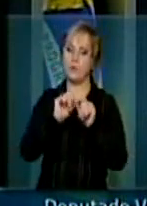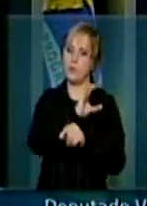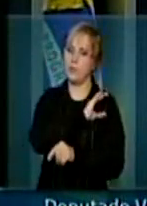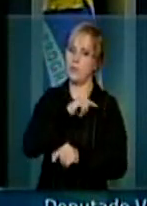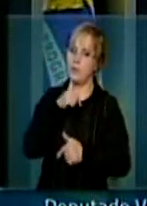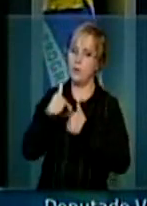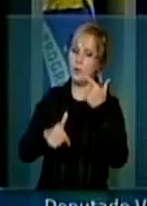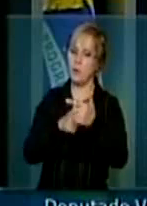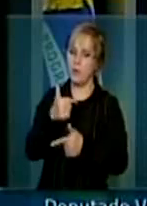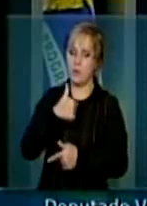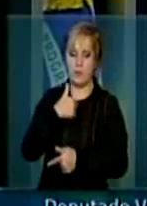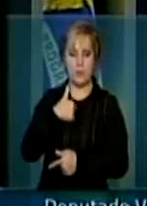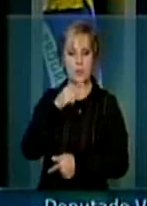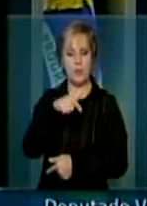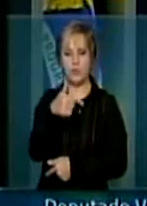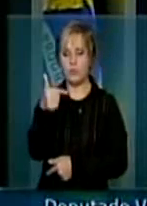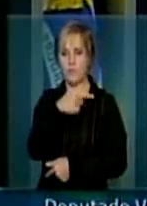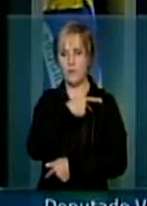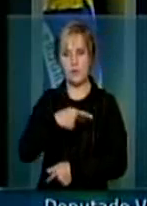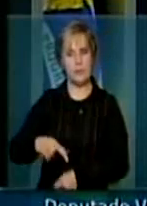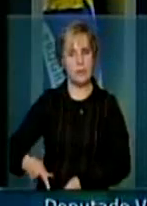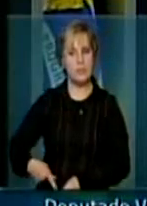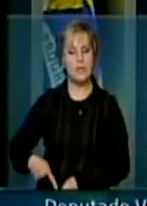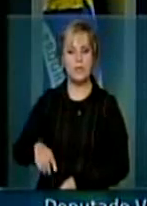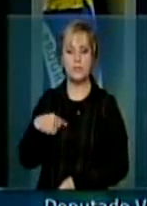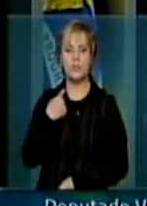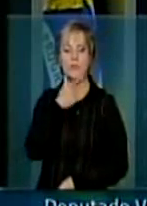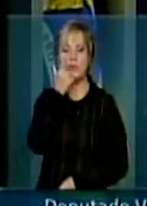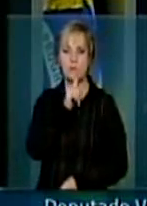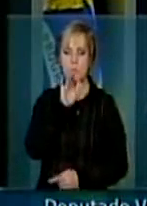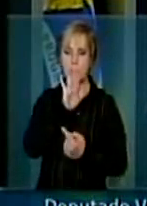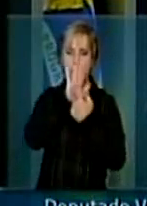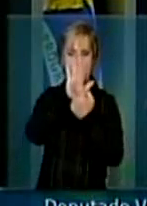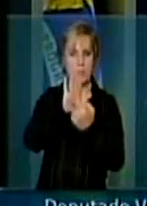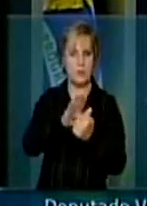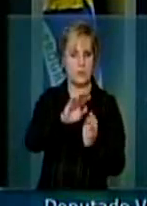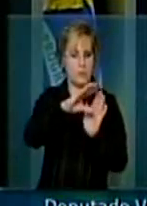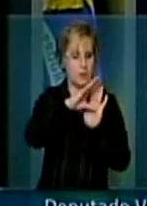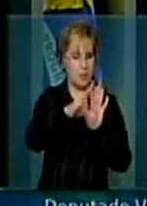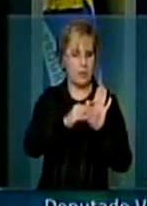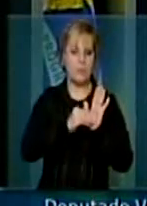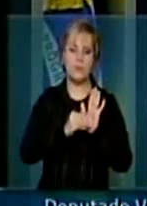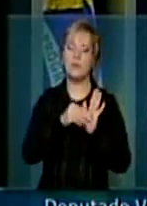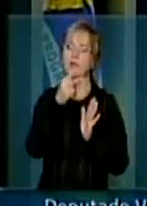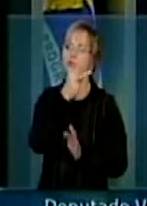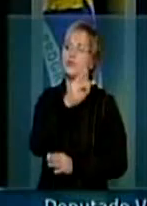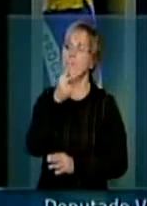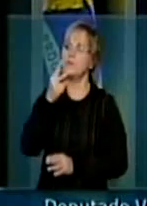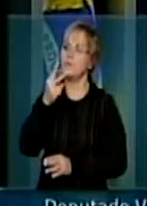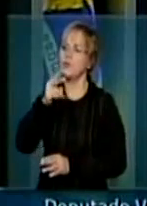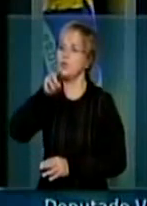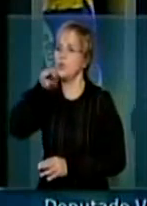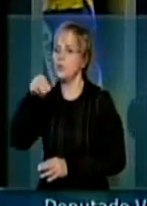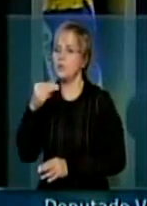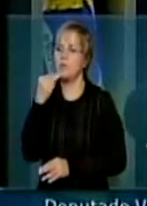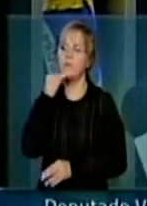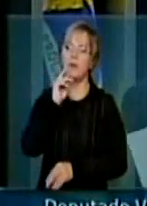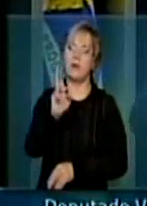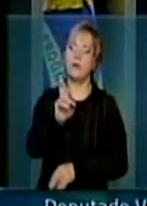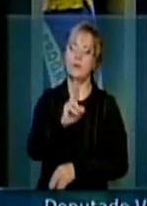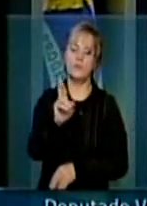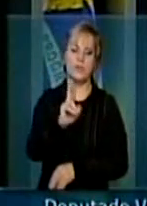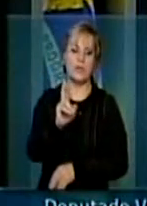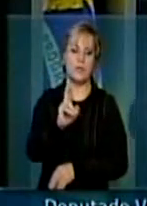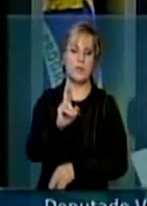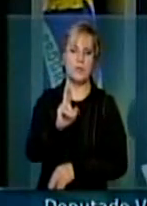trabalho, da qual eu tenho a honra de ser vice-presidente, nós apresentamos uma emenda de 22 milhões de reais para não